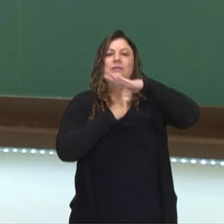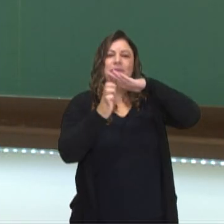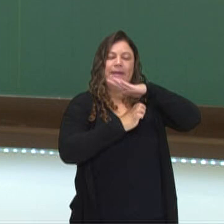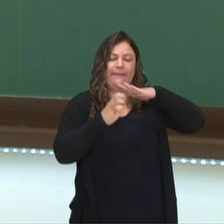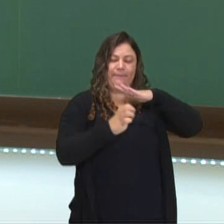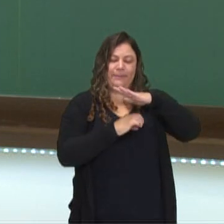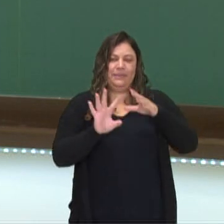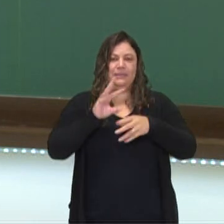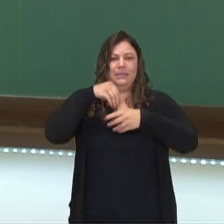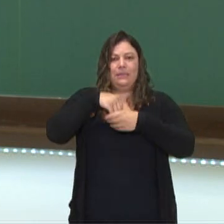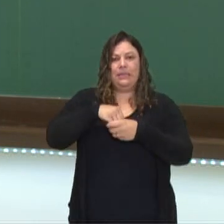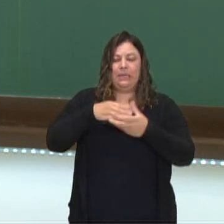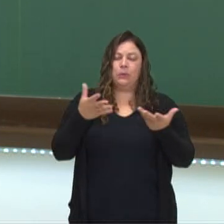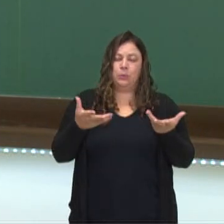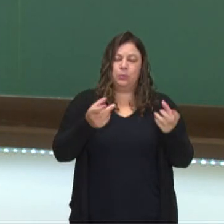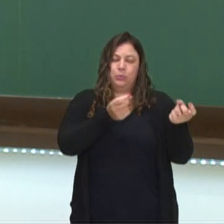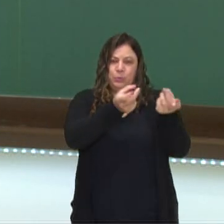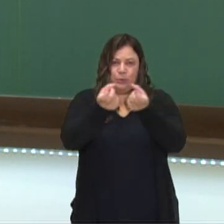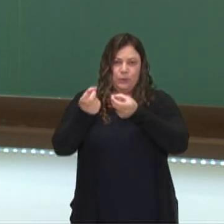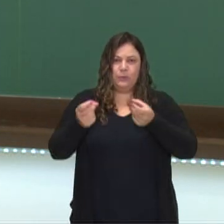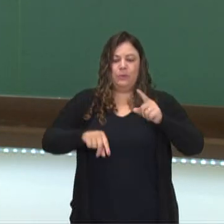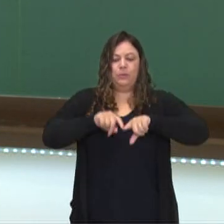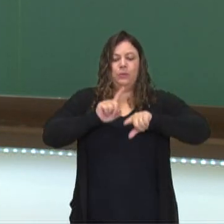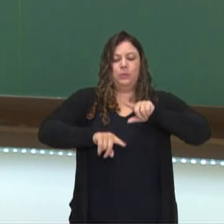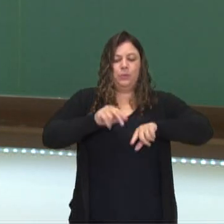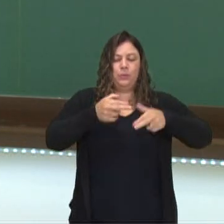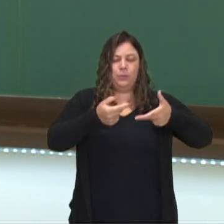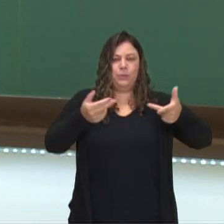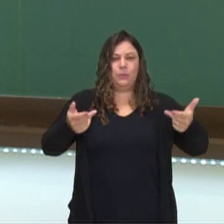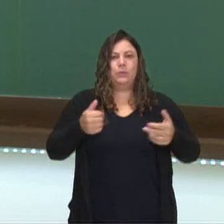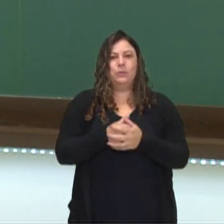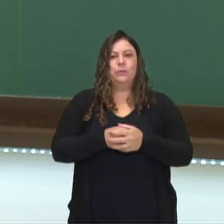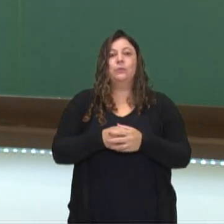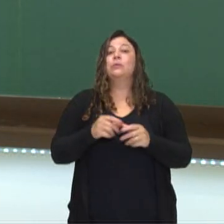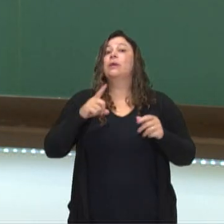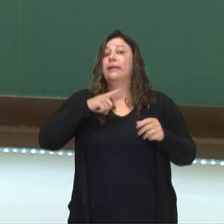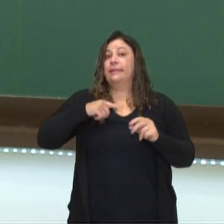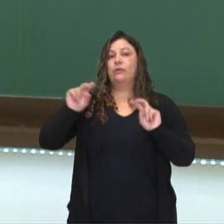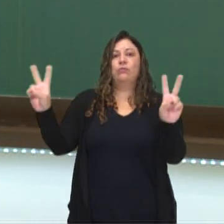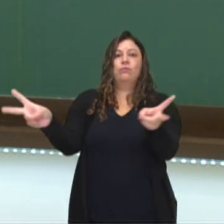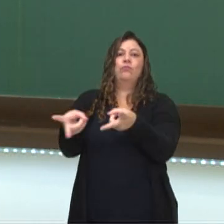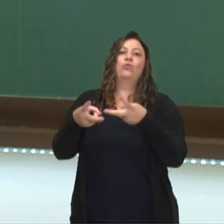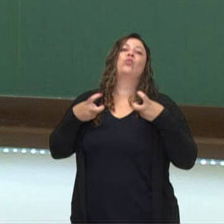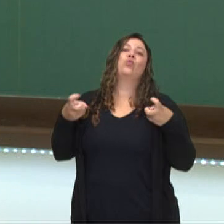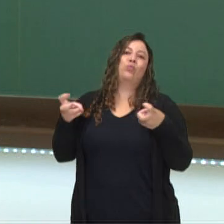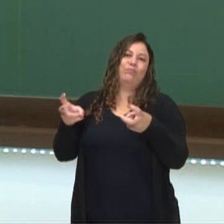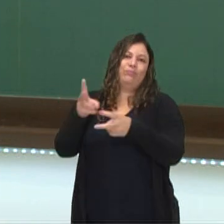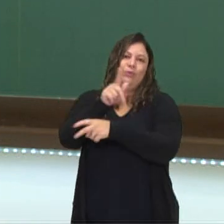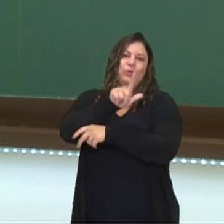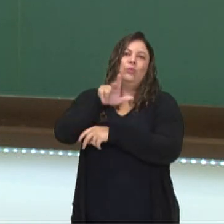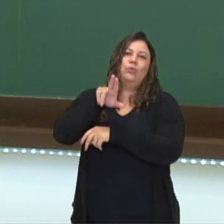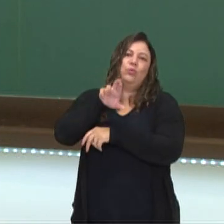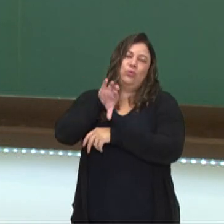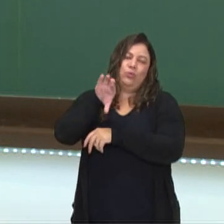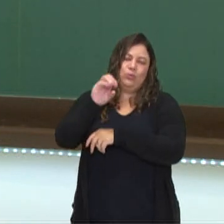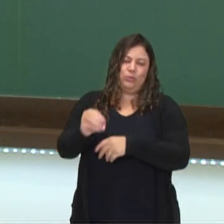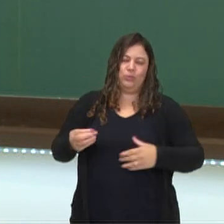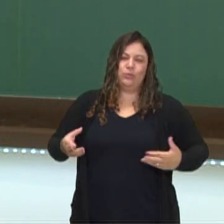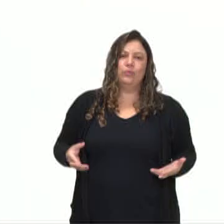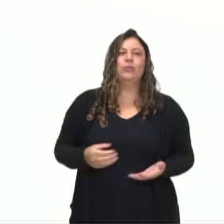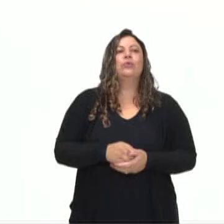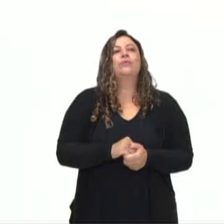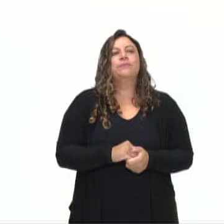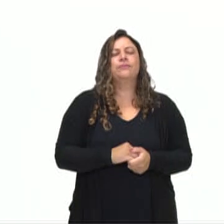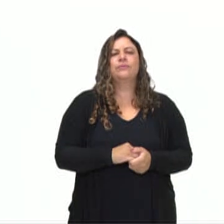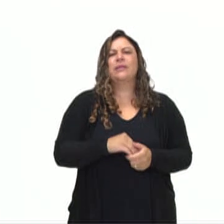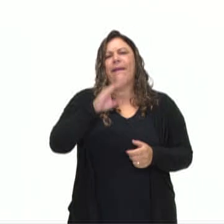Por quê? Seus produtos, seus serviços, eles estão apresentando uma lucratividade elevada. E a principal função da Bolsa de Valores